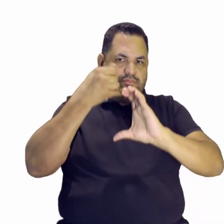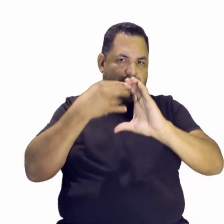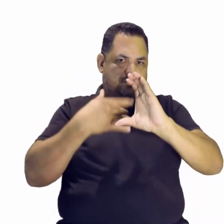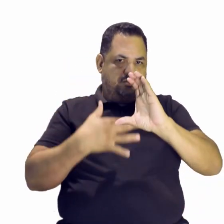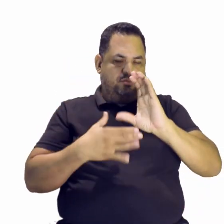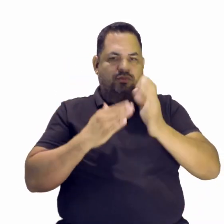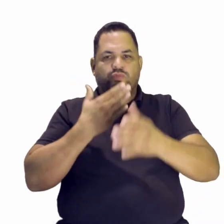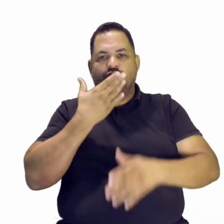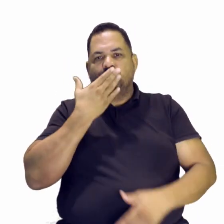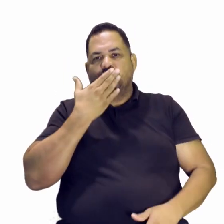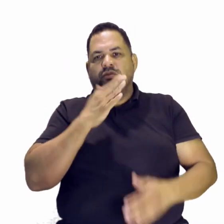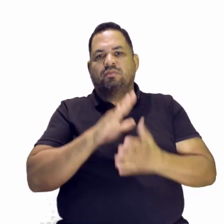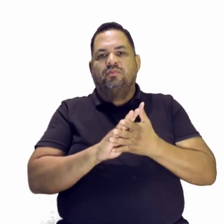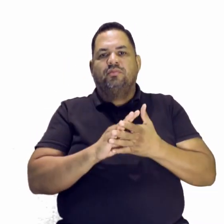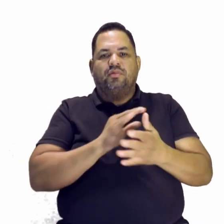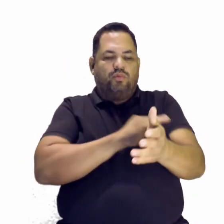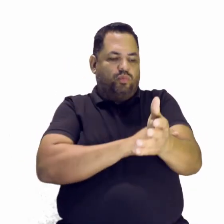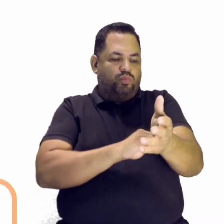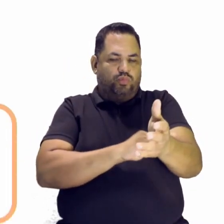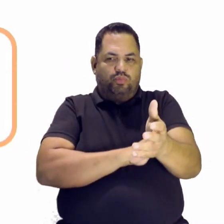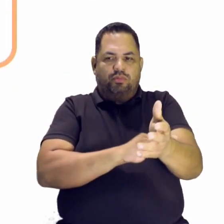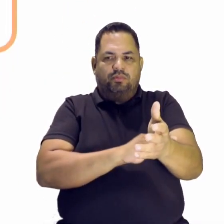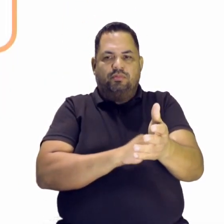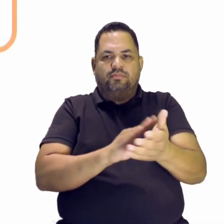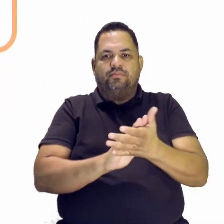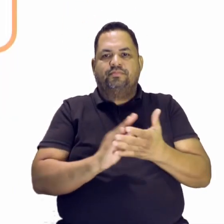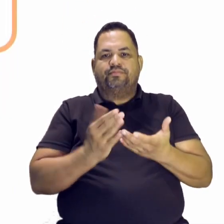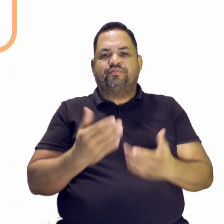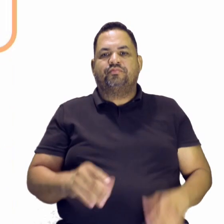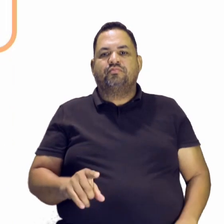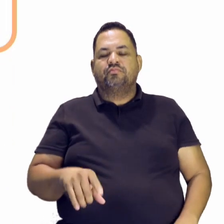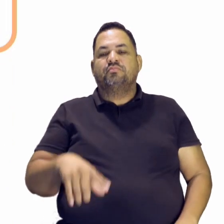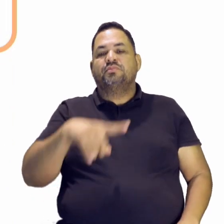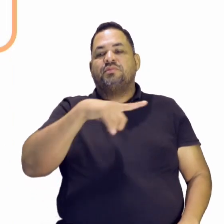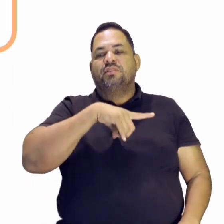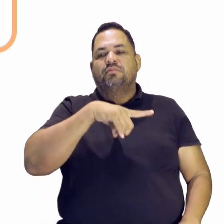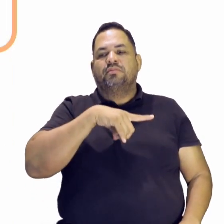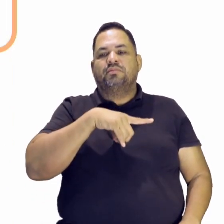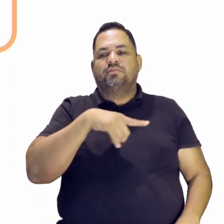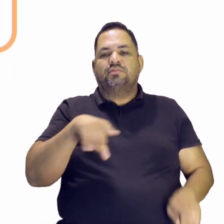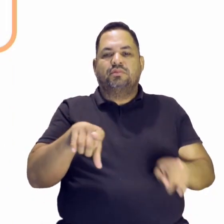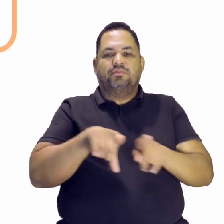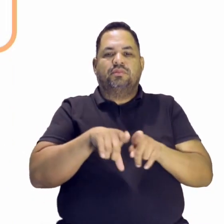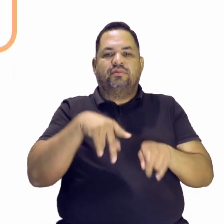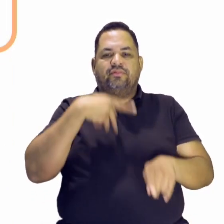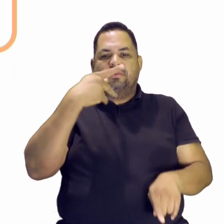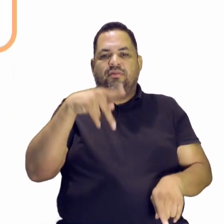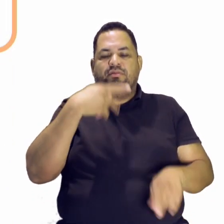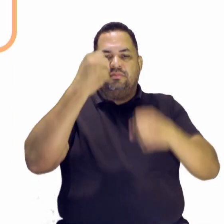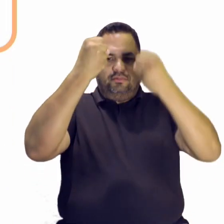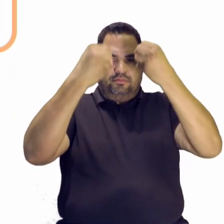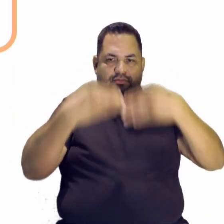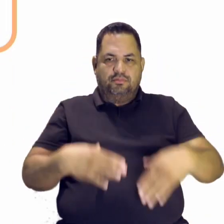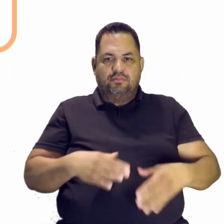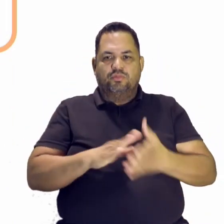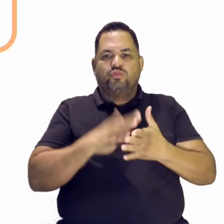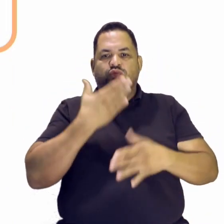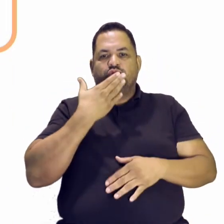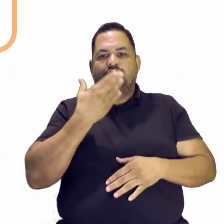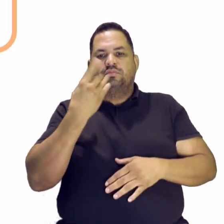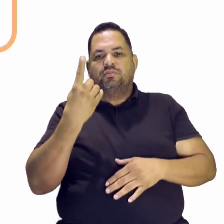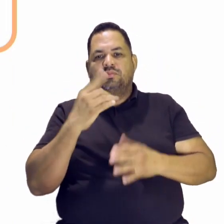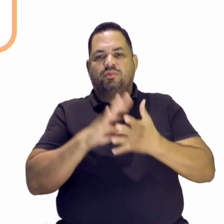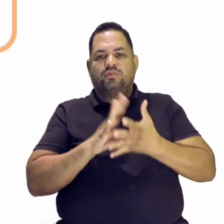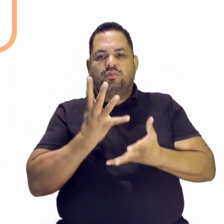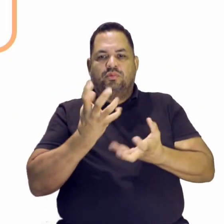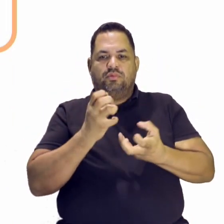e características dessas fibras musculares. Nós também falamos aí do tipo 1, que ela é de contração lenta. Nós falamos